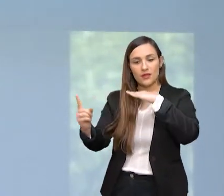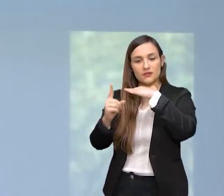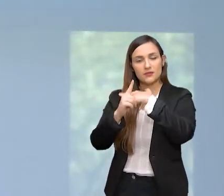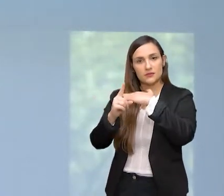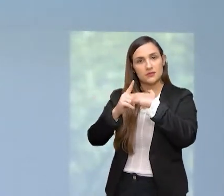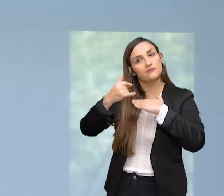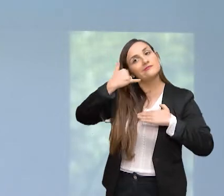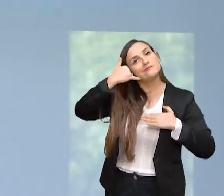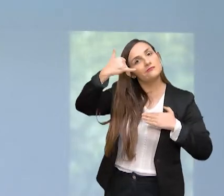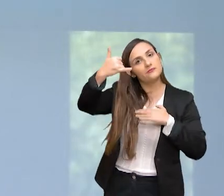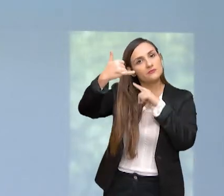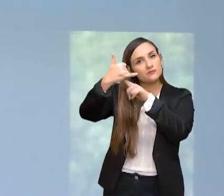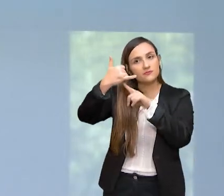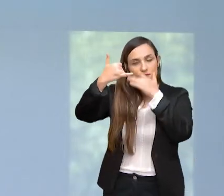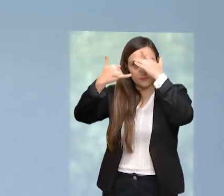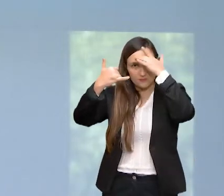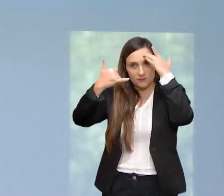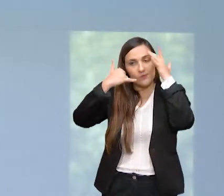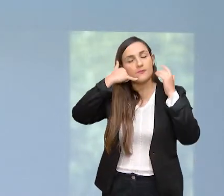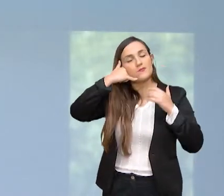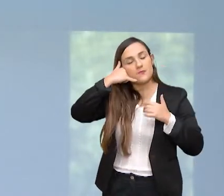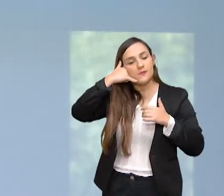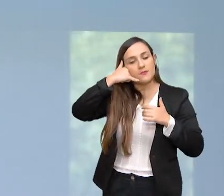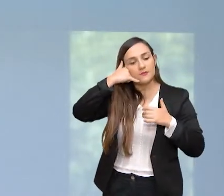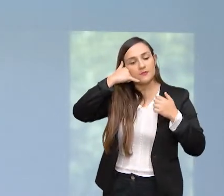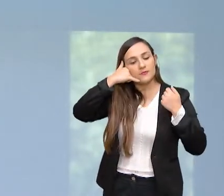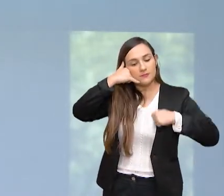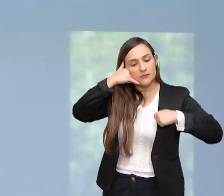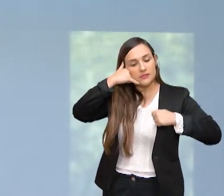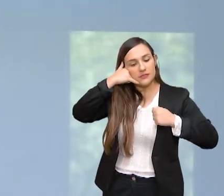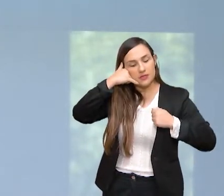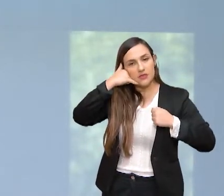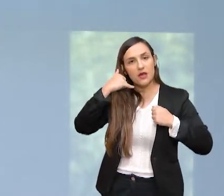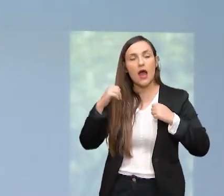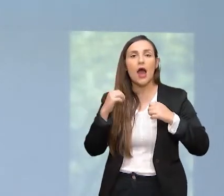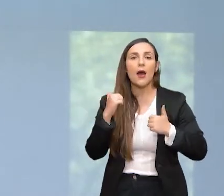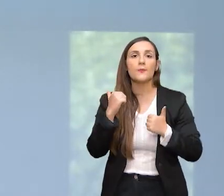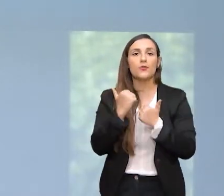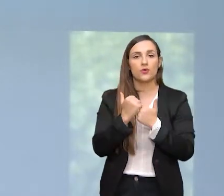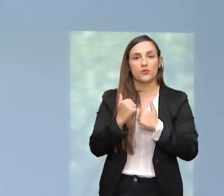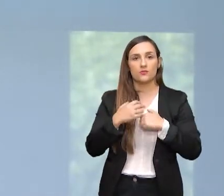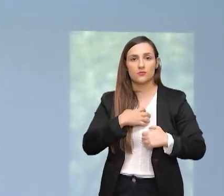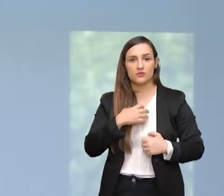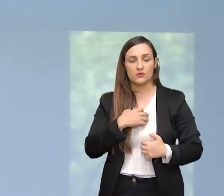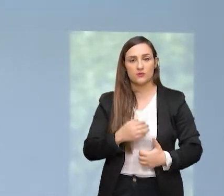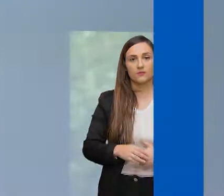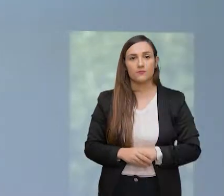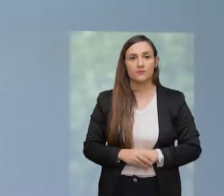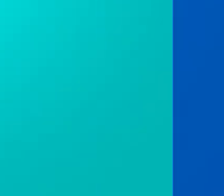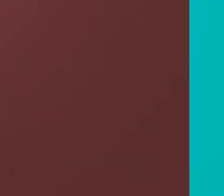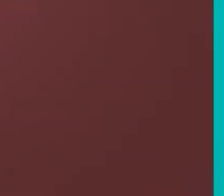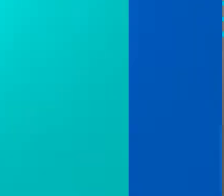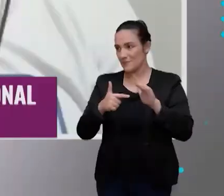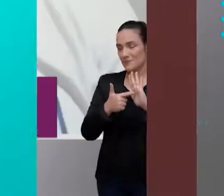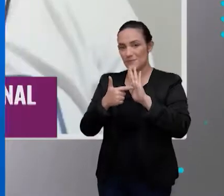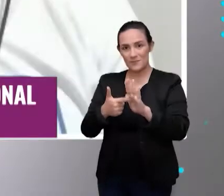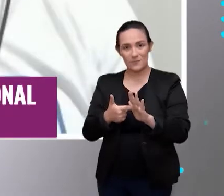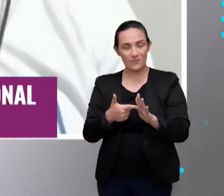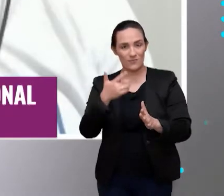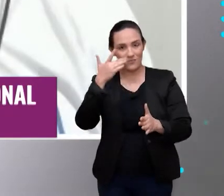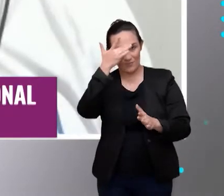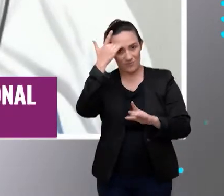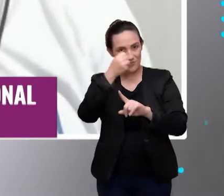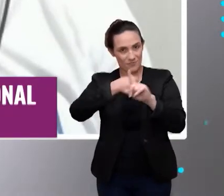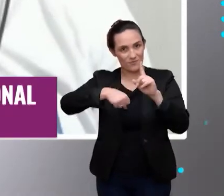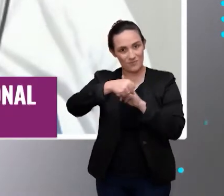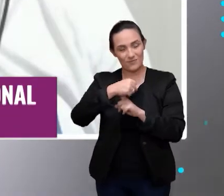é de atendimento e acolhimento por telefone de pessoas que buscam apoio emocional. Confira. Hoje